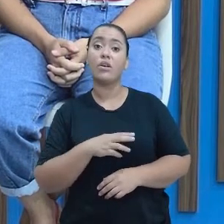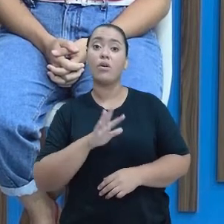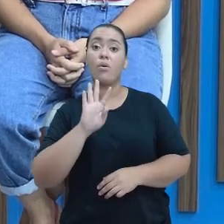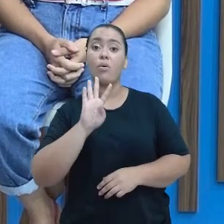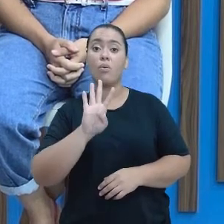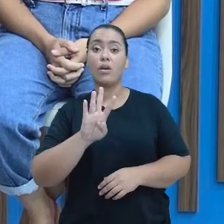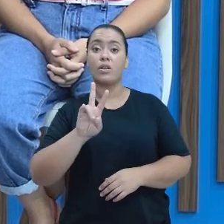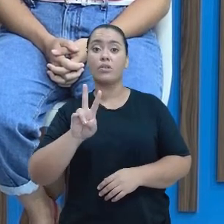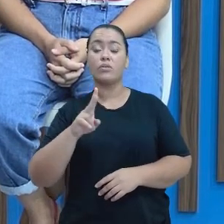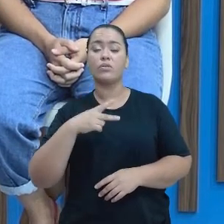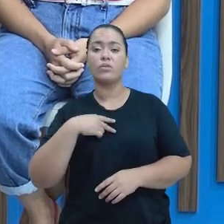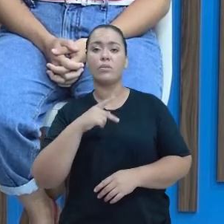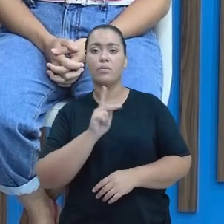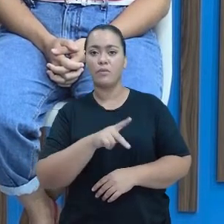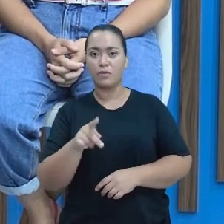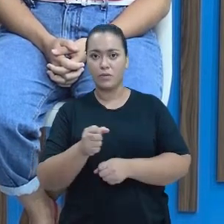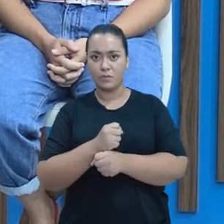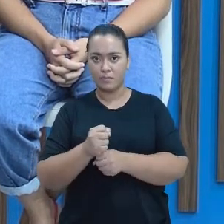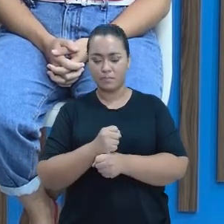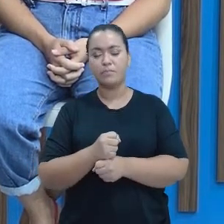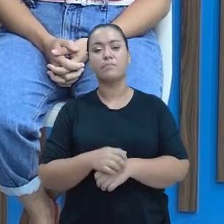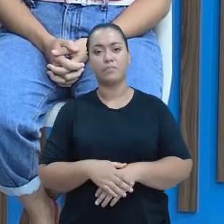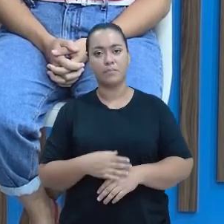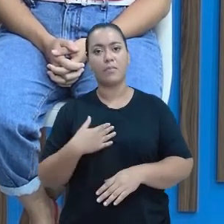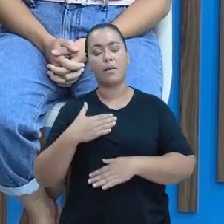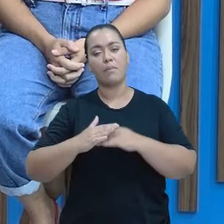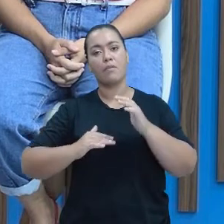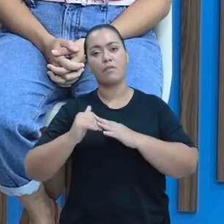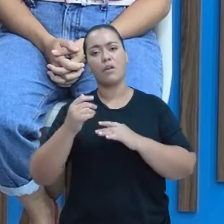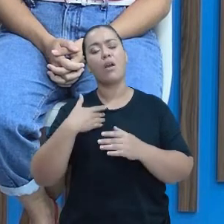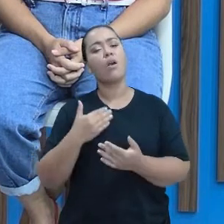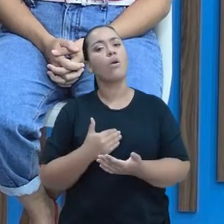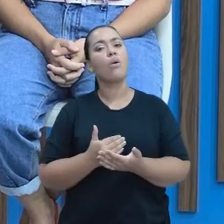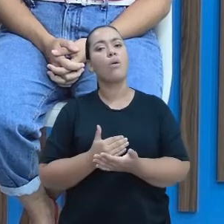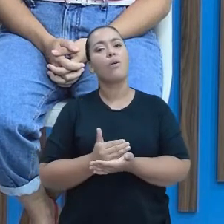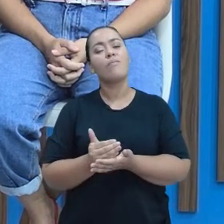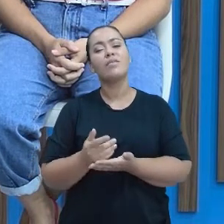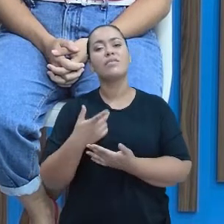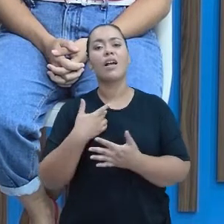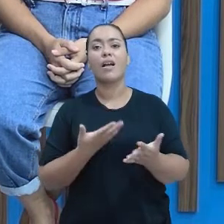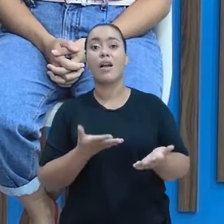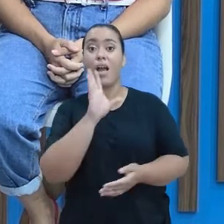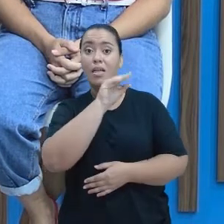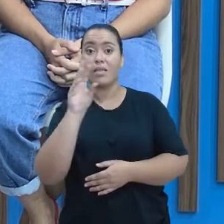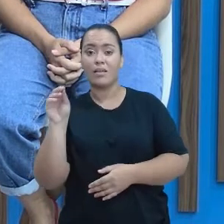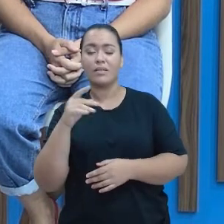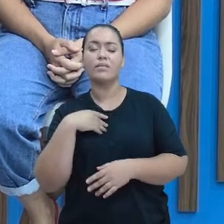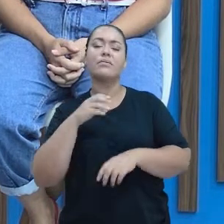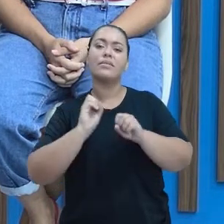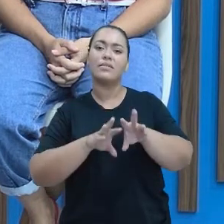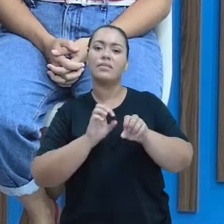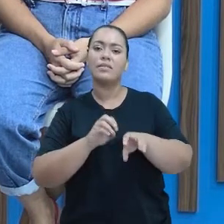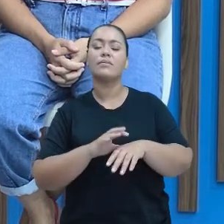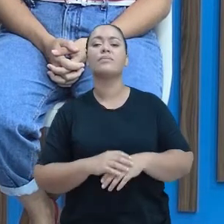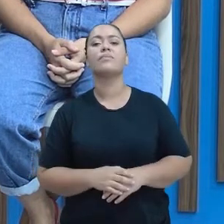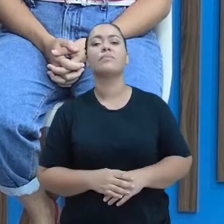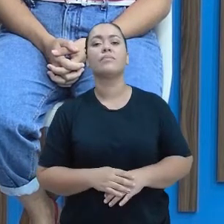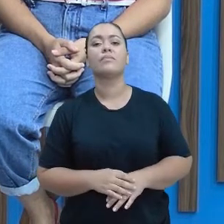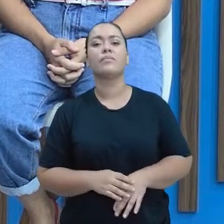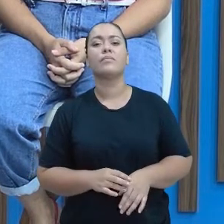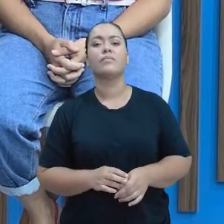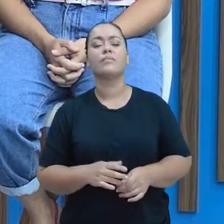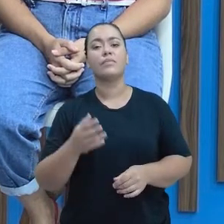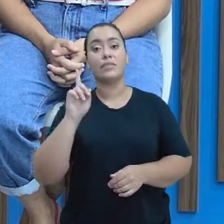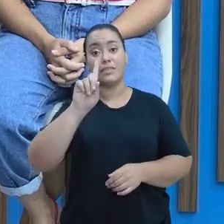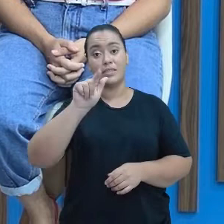anos de professora, então eu comecei adolescente a lecionar com